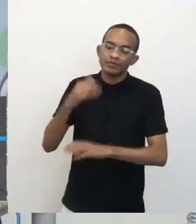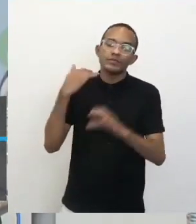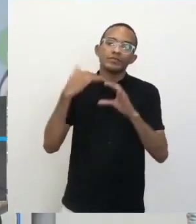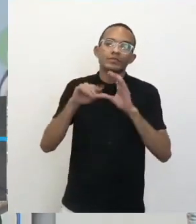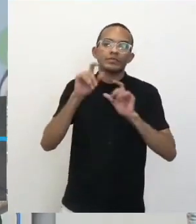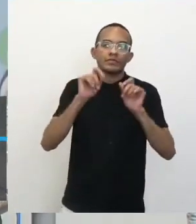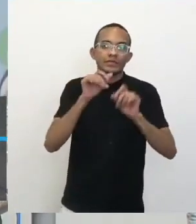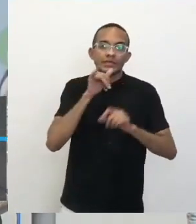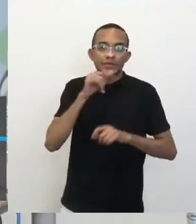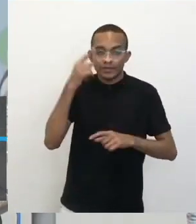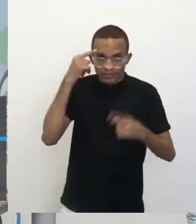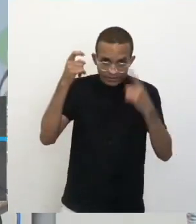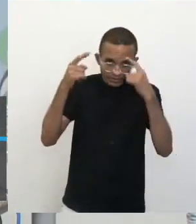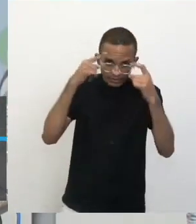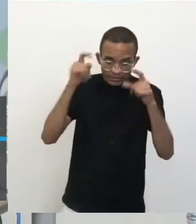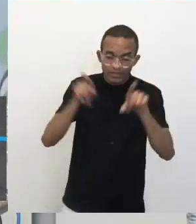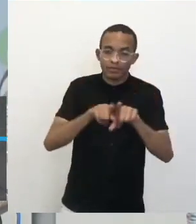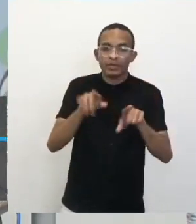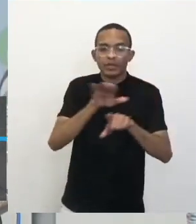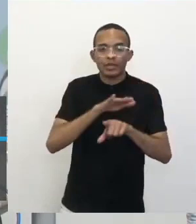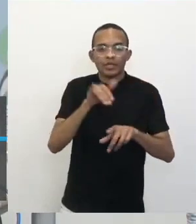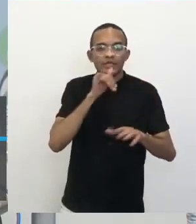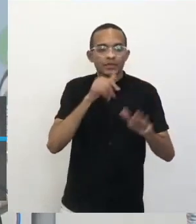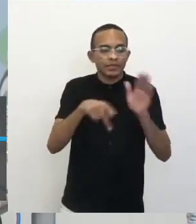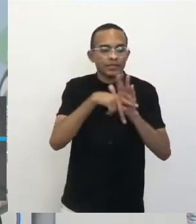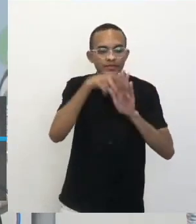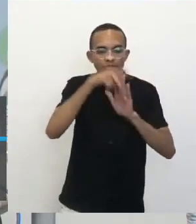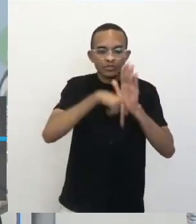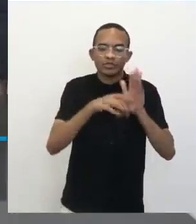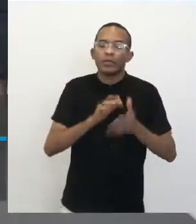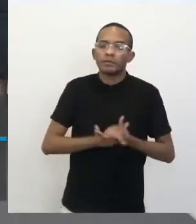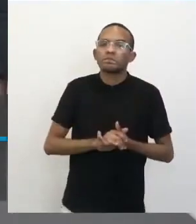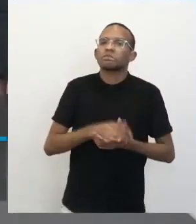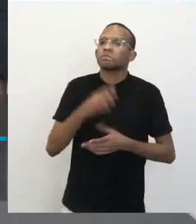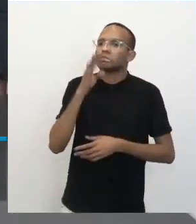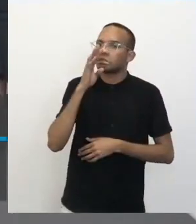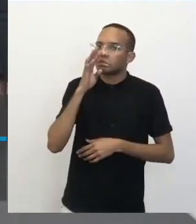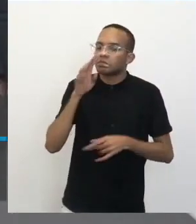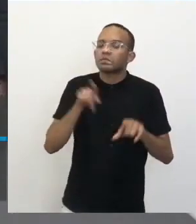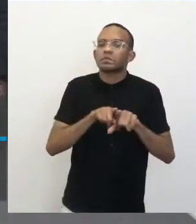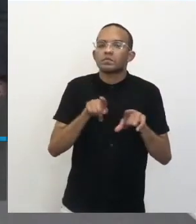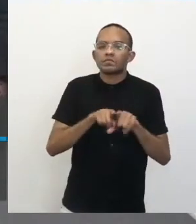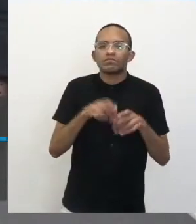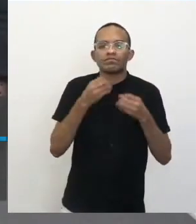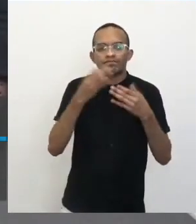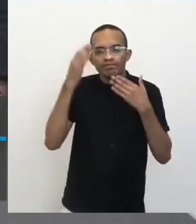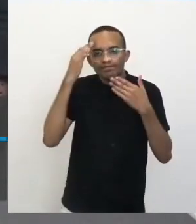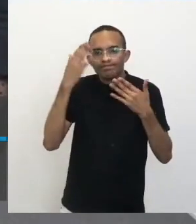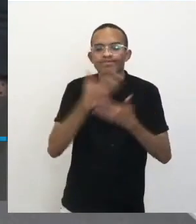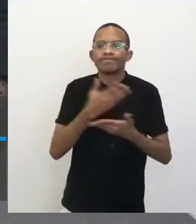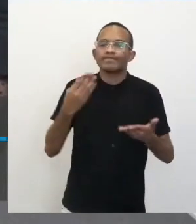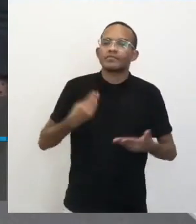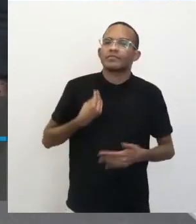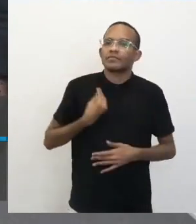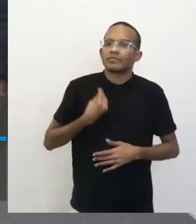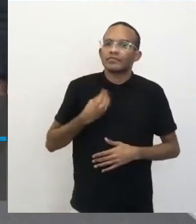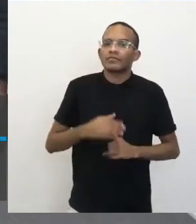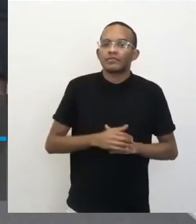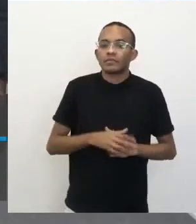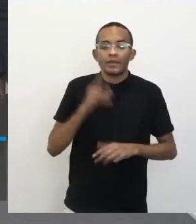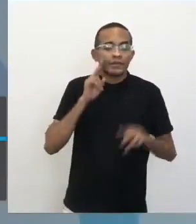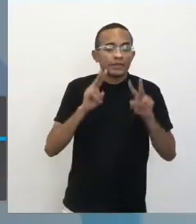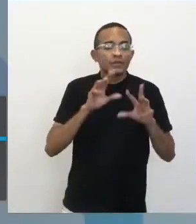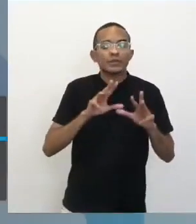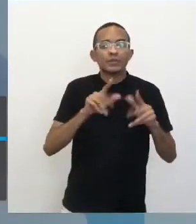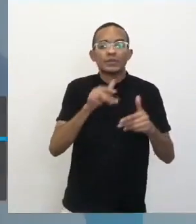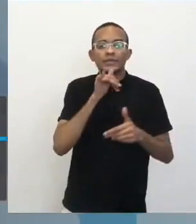gente, são as ideias para um esboço de um projeto. Olha, muito bem, gente. Muito obrigada pelas participações de vocês, né? Estou vendo que está